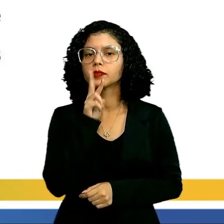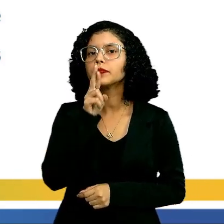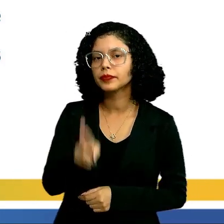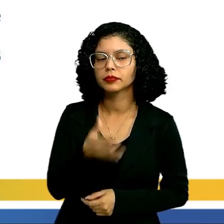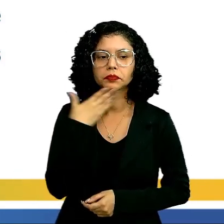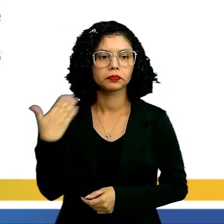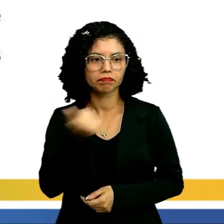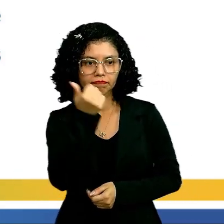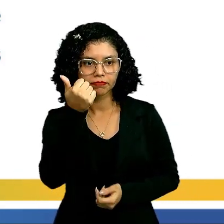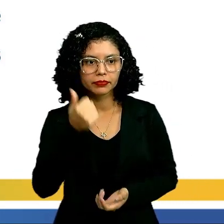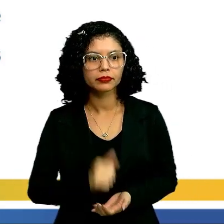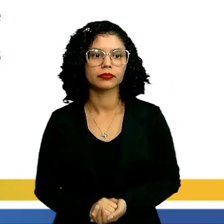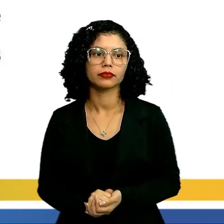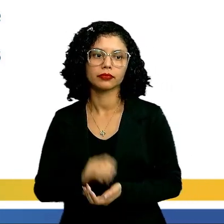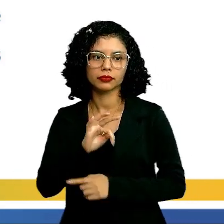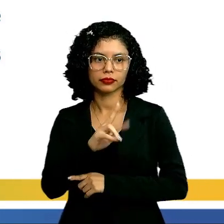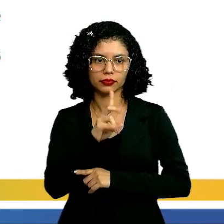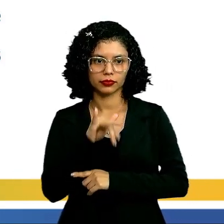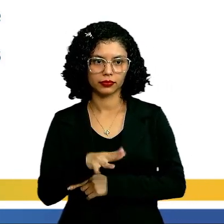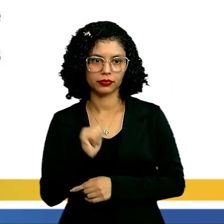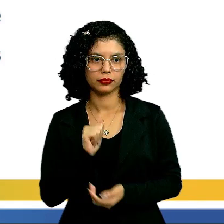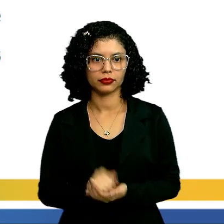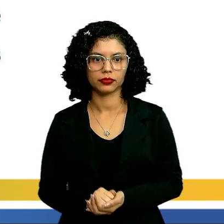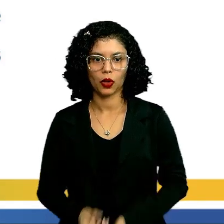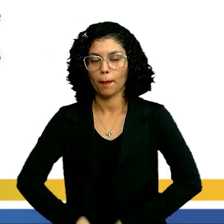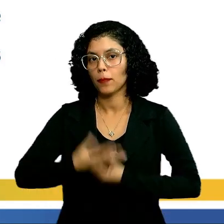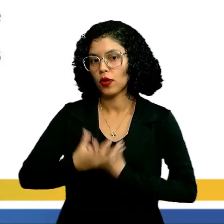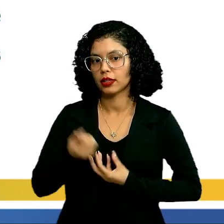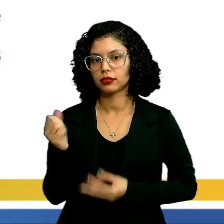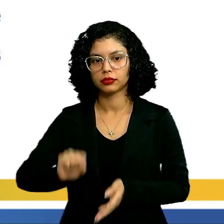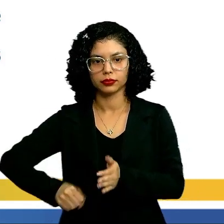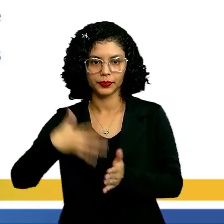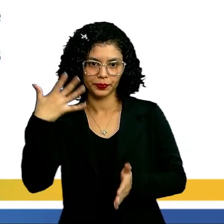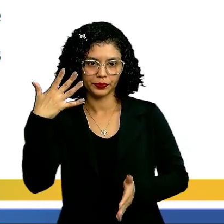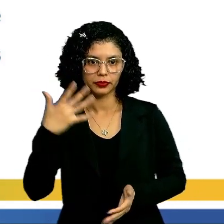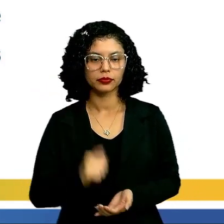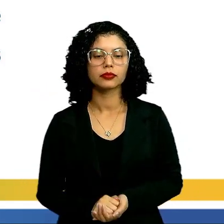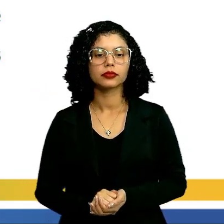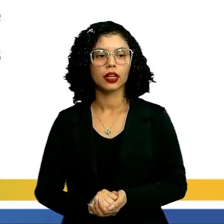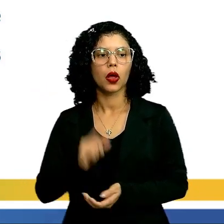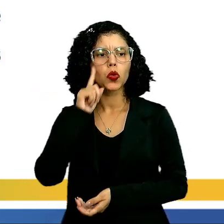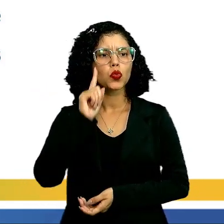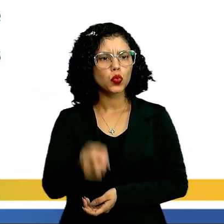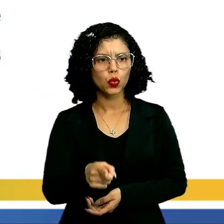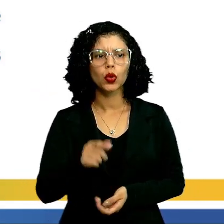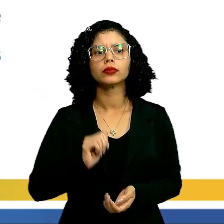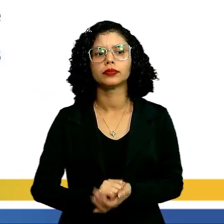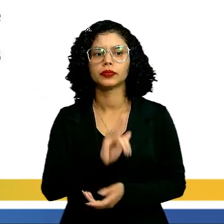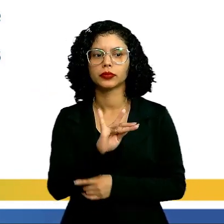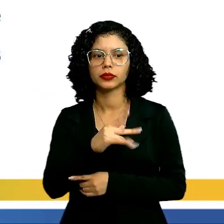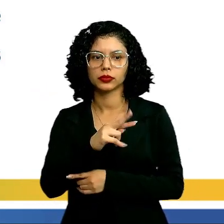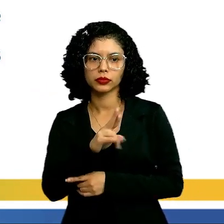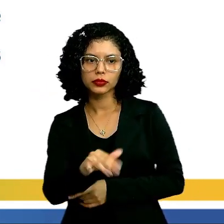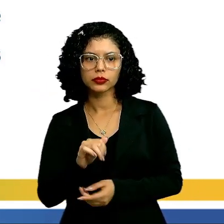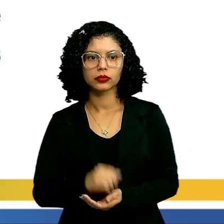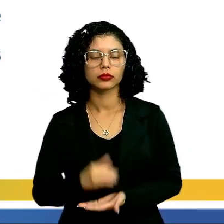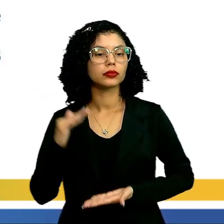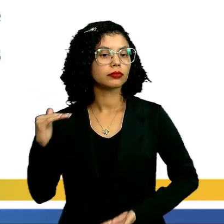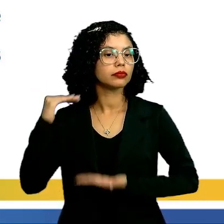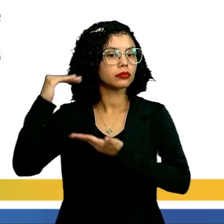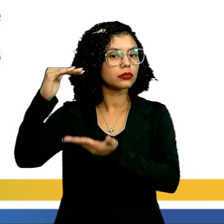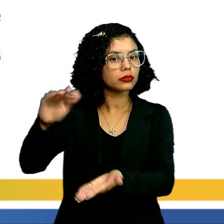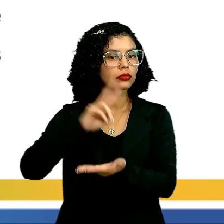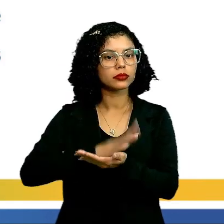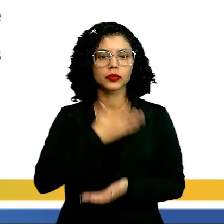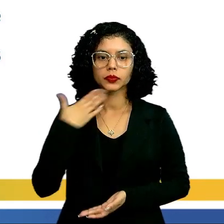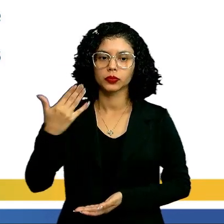foi resolvido. Em The Million Poet, o poeta de milhões, líder de audiência no Golfo Pérsico, o prêmio vai para